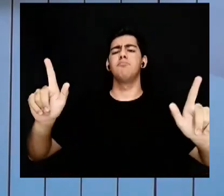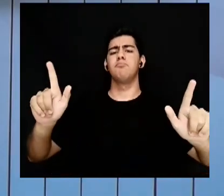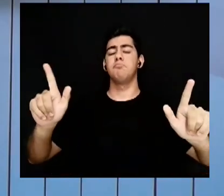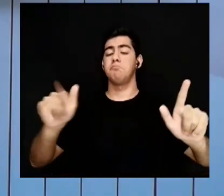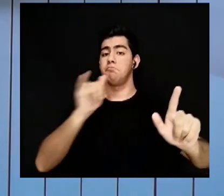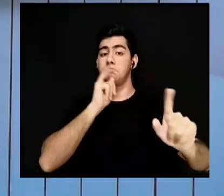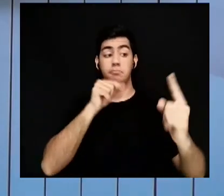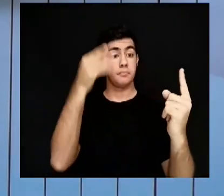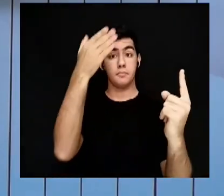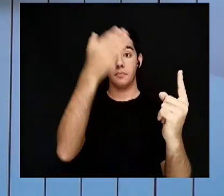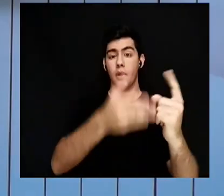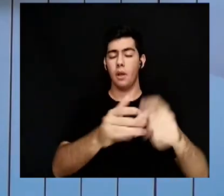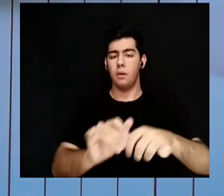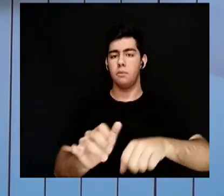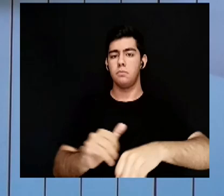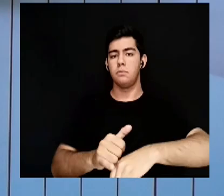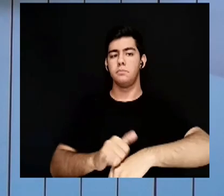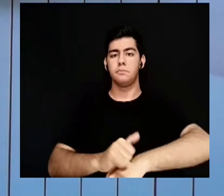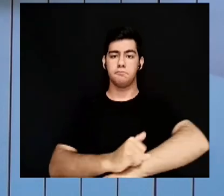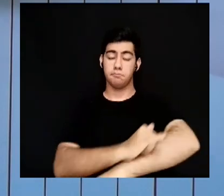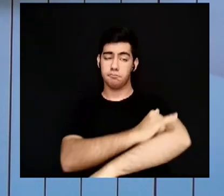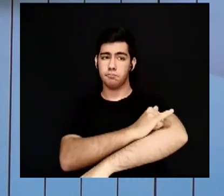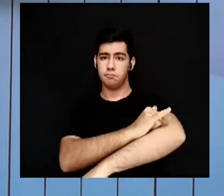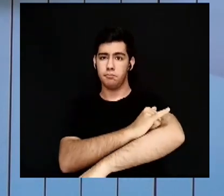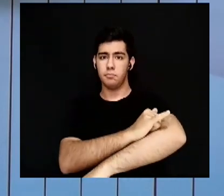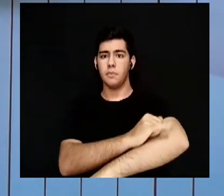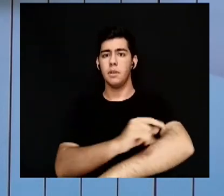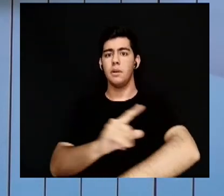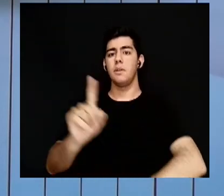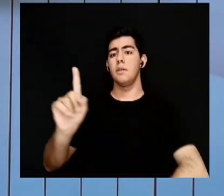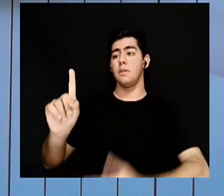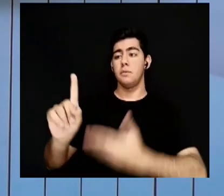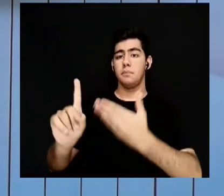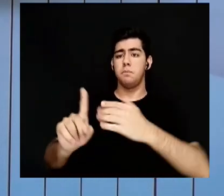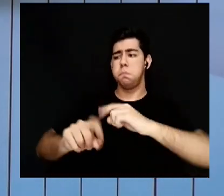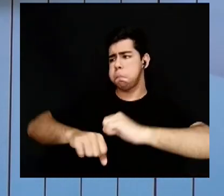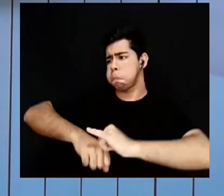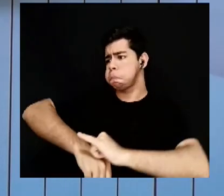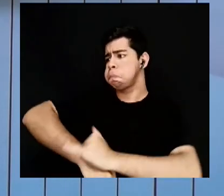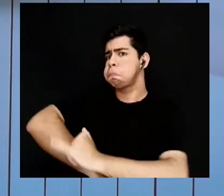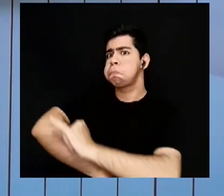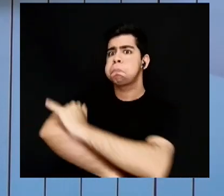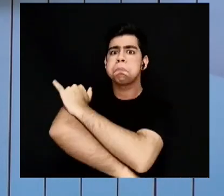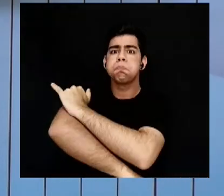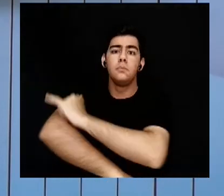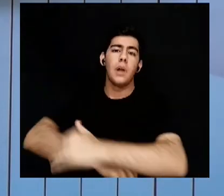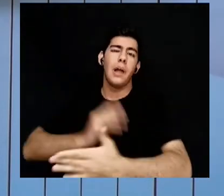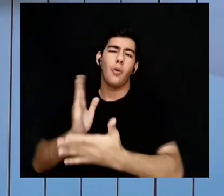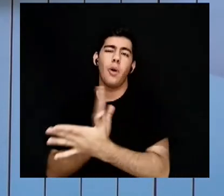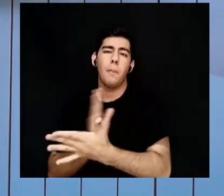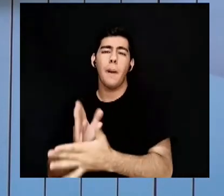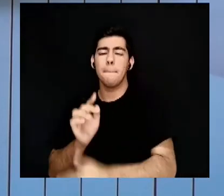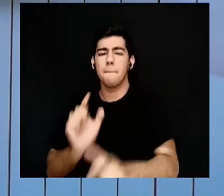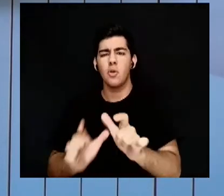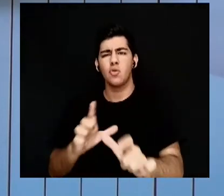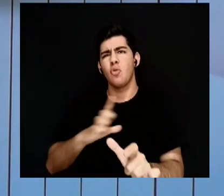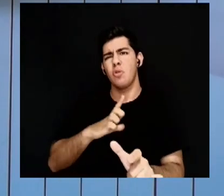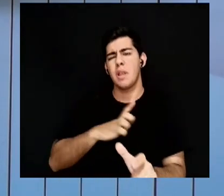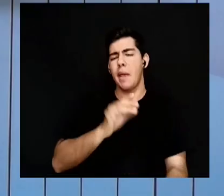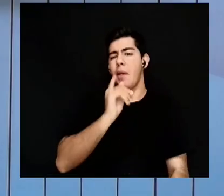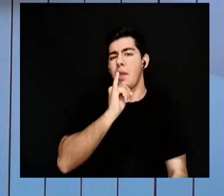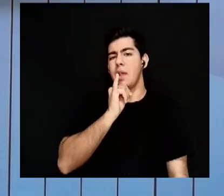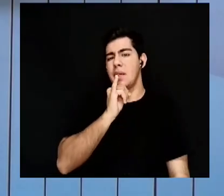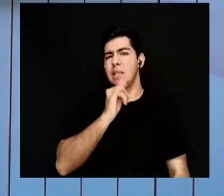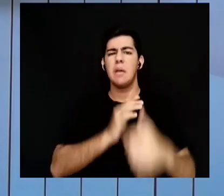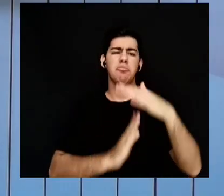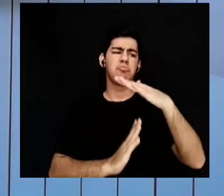a obesidade? Porque muita gente está no sobrepeso e aí já fala, não, eu tô obeso, vou precisar engordar, já ouvi